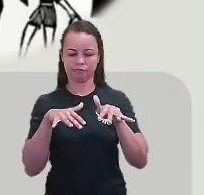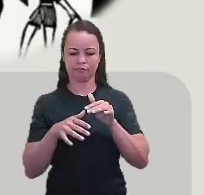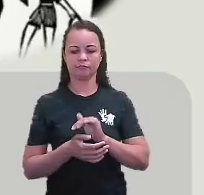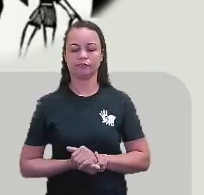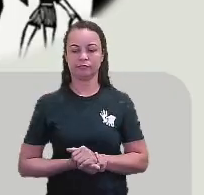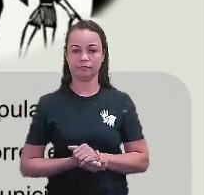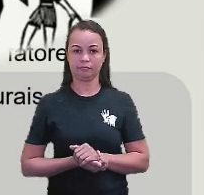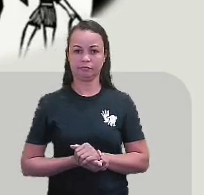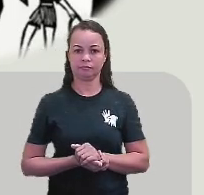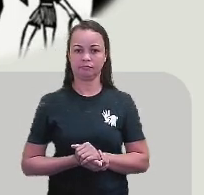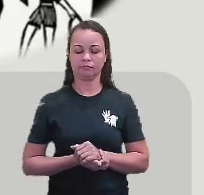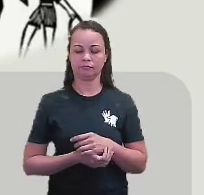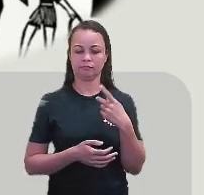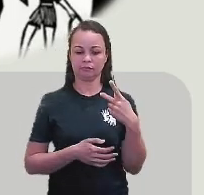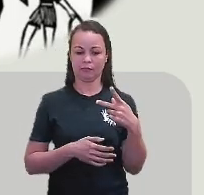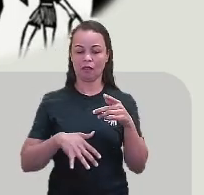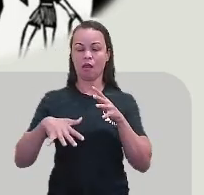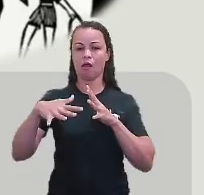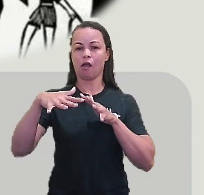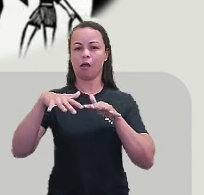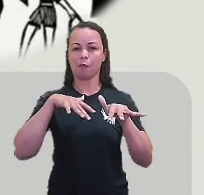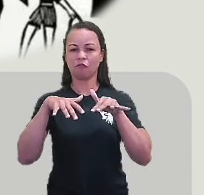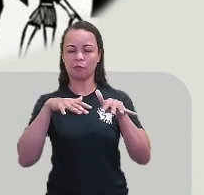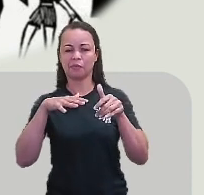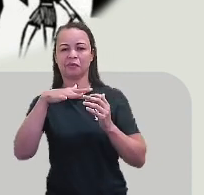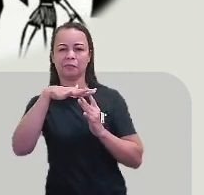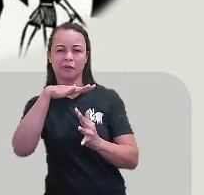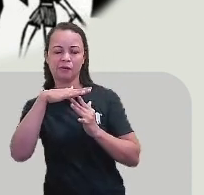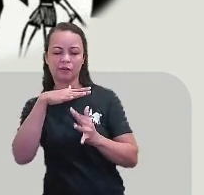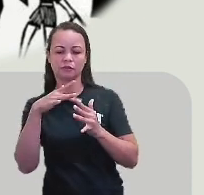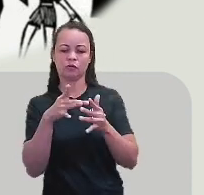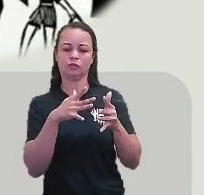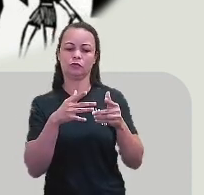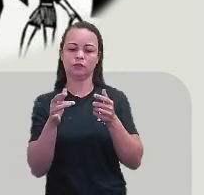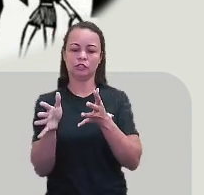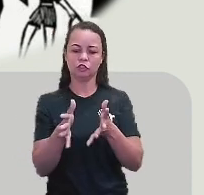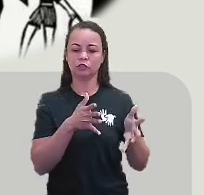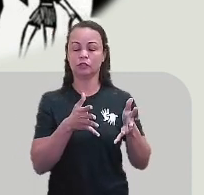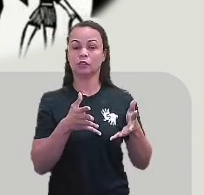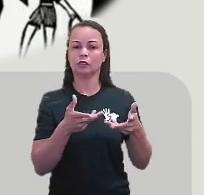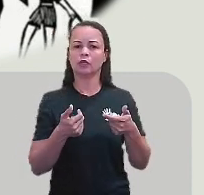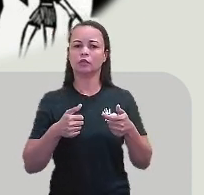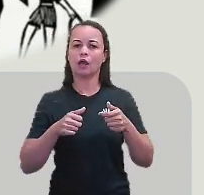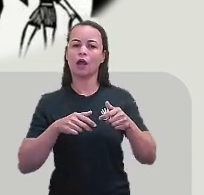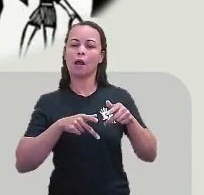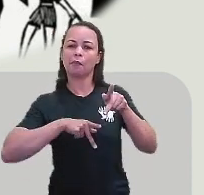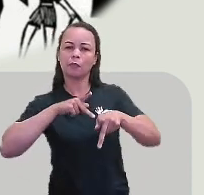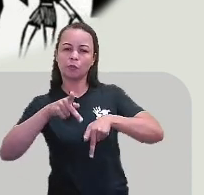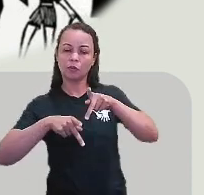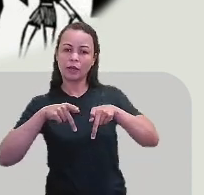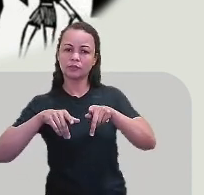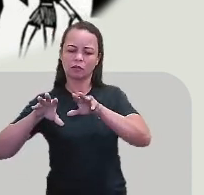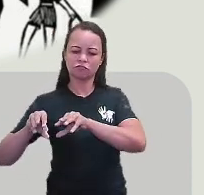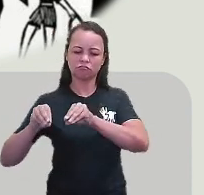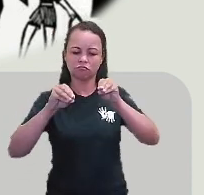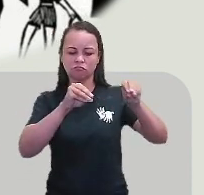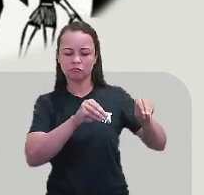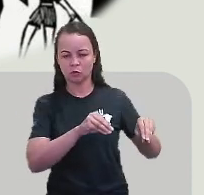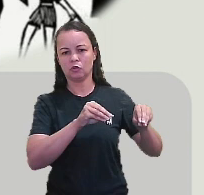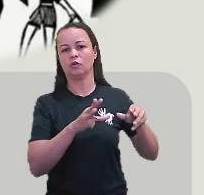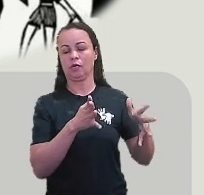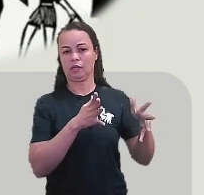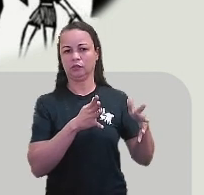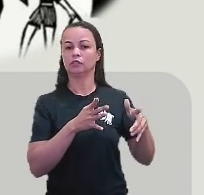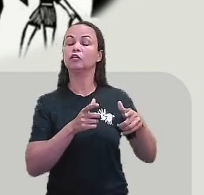Movimentos migratórios. Consiste na mobilidade espacial da população de se deslocar, ou seja,